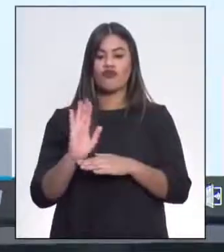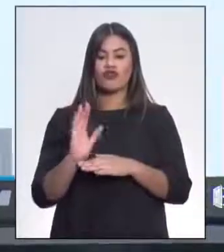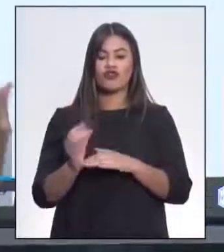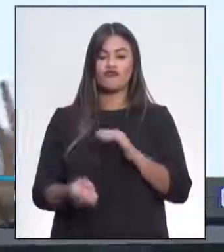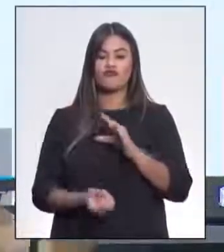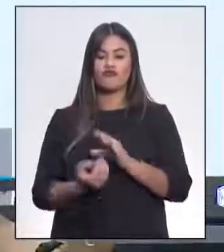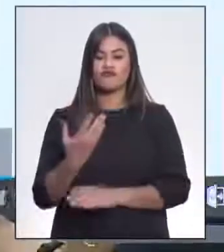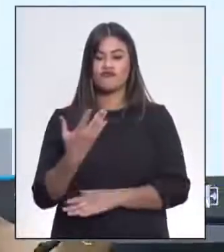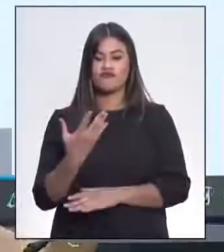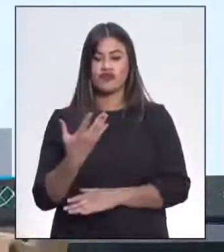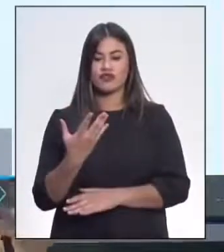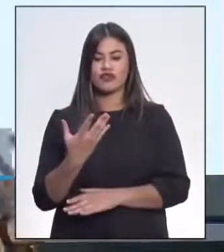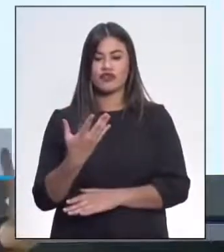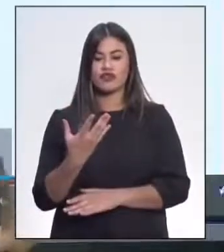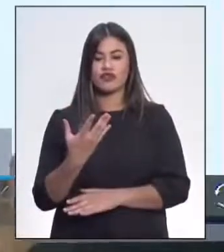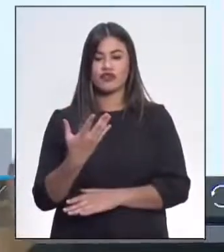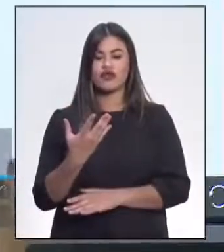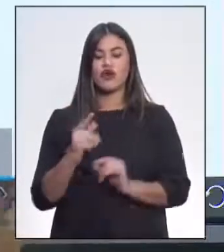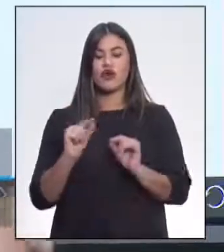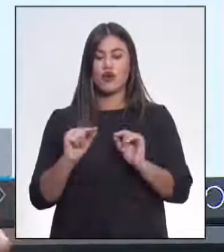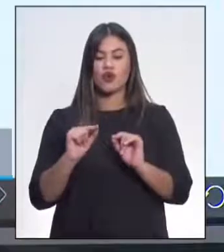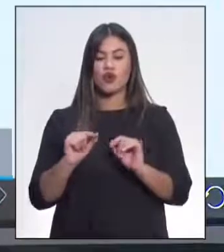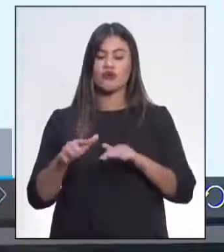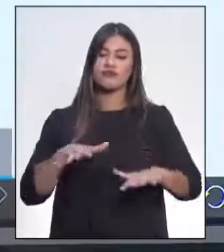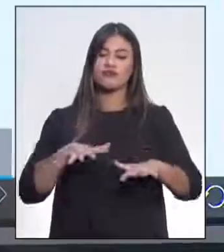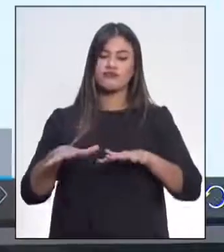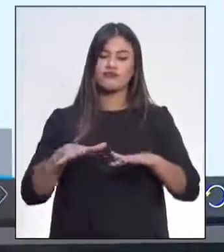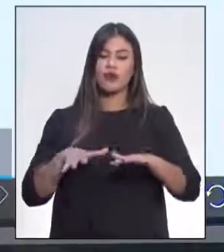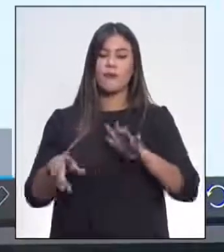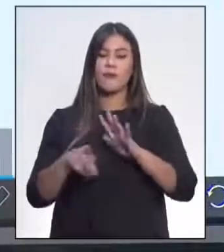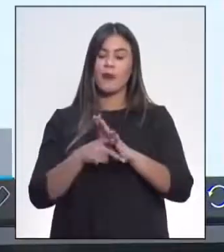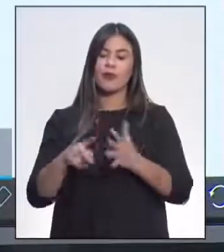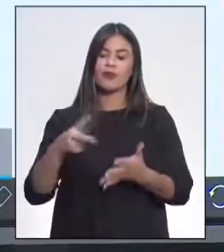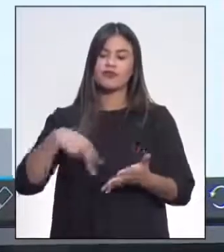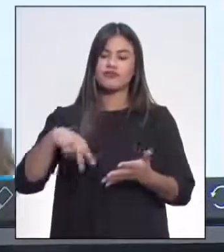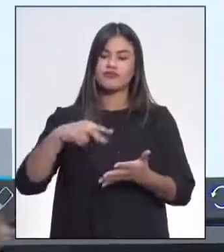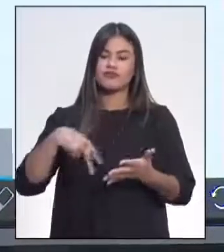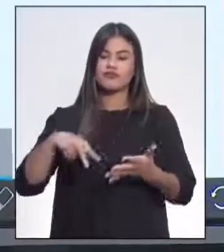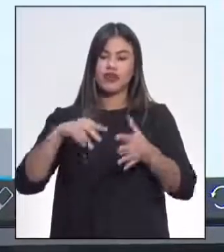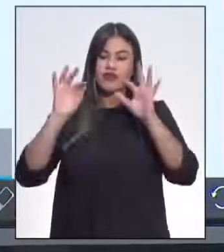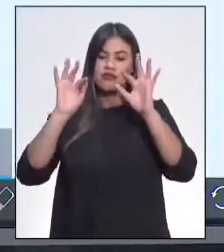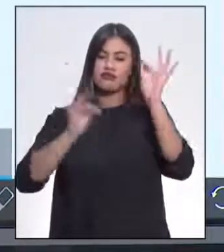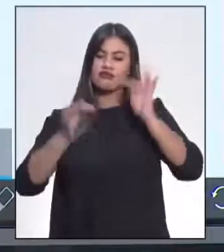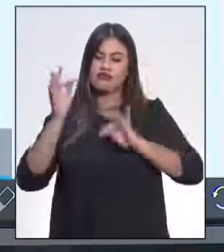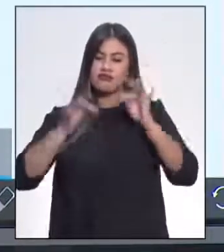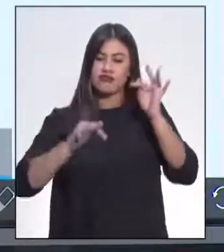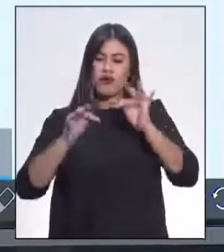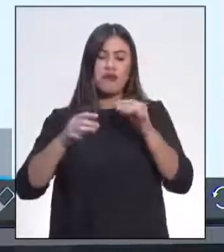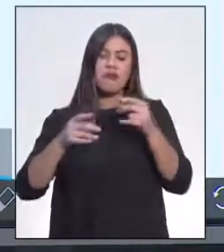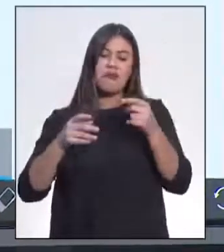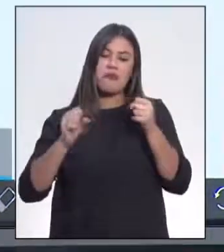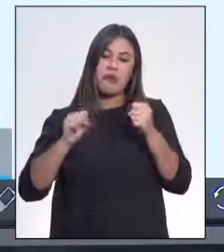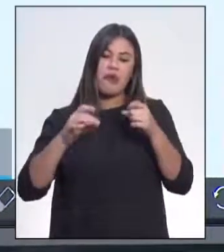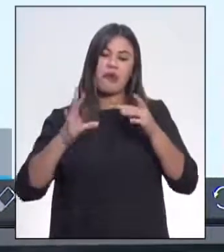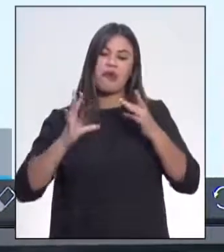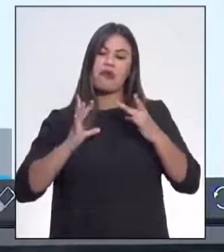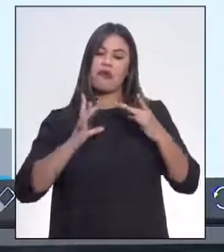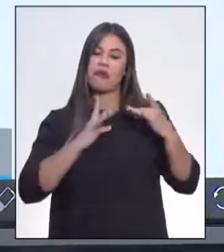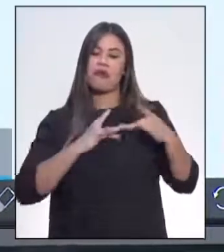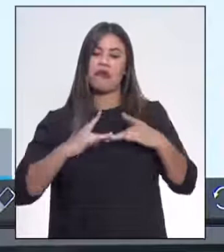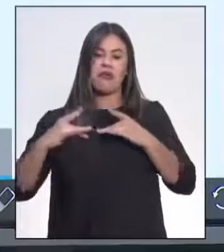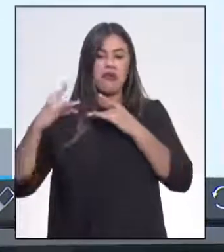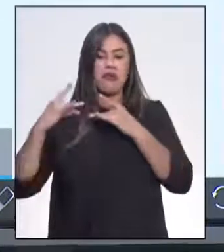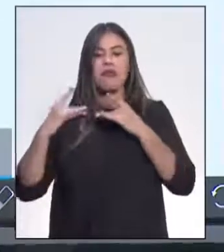vídeo com algum movimento da dança folclórica. Então, você pode usar algum adereço, se você quiser. Cria um